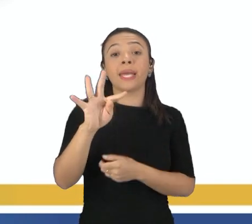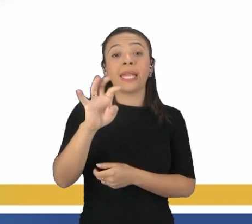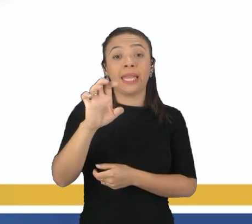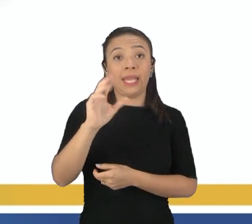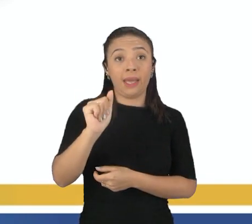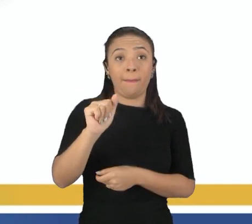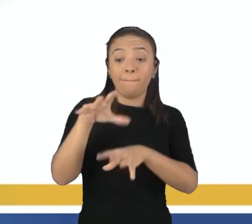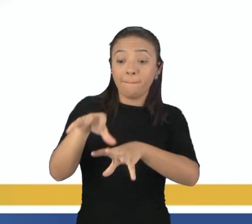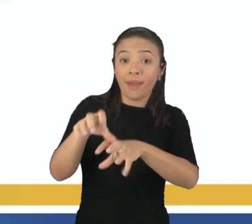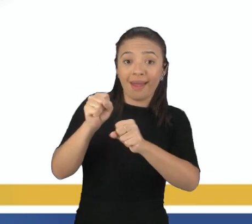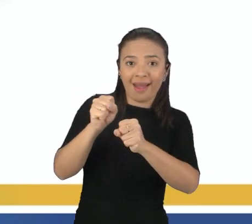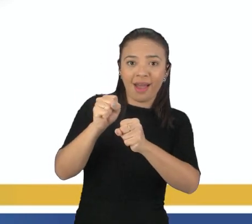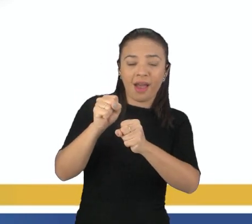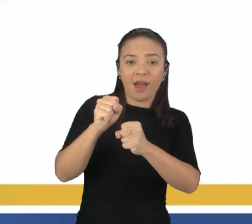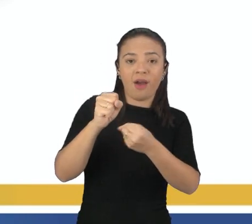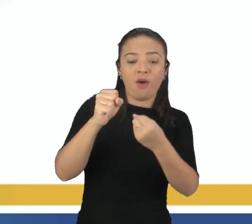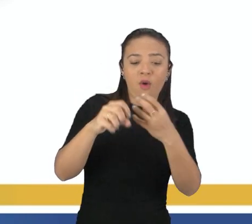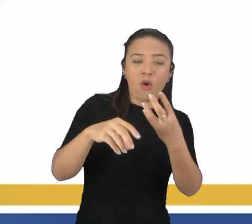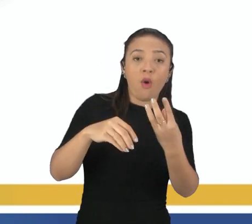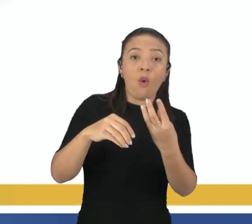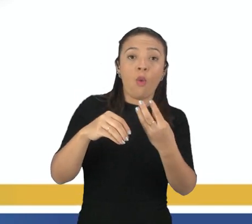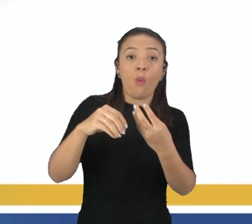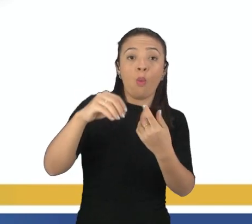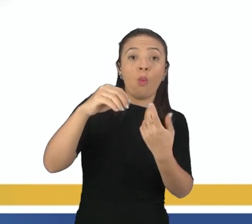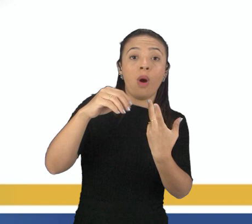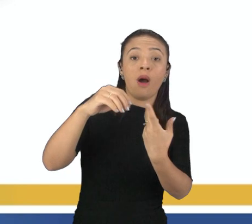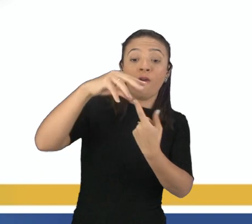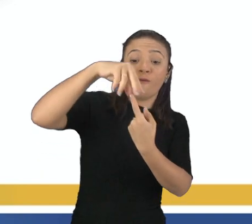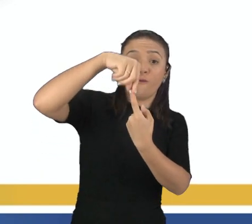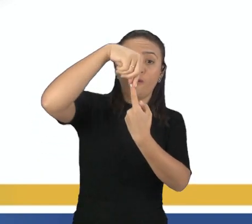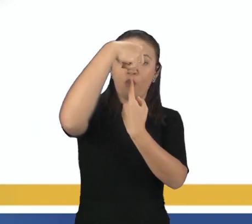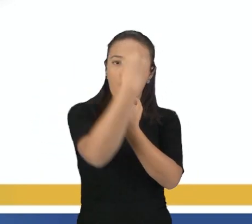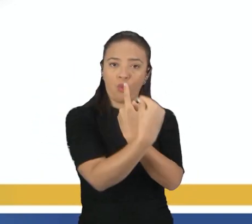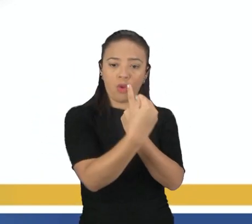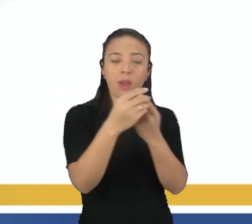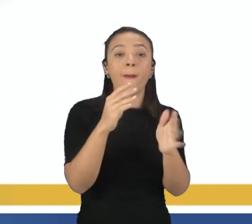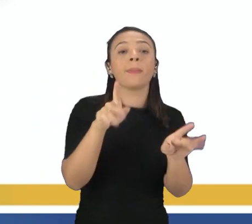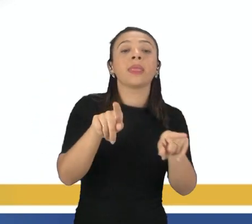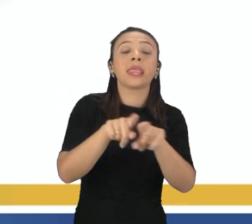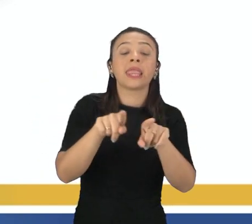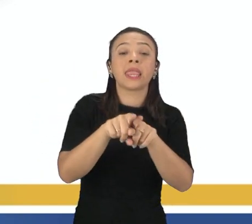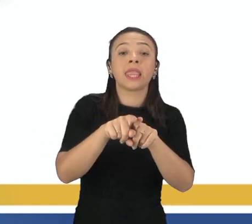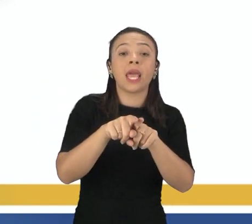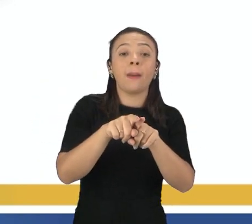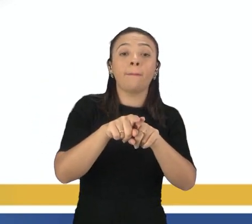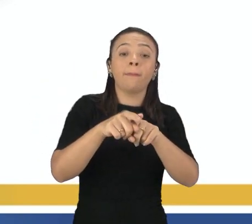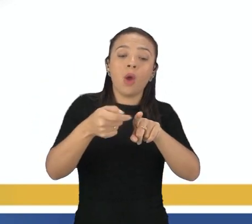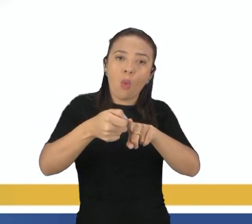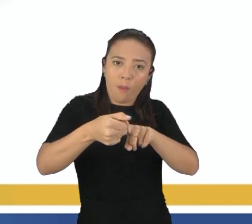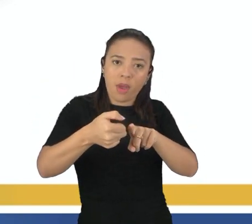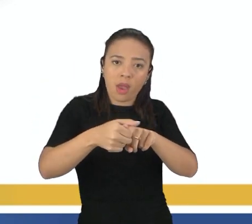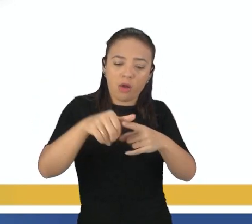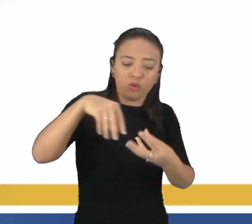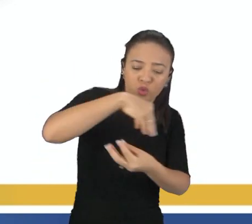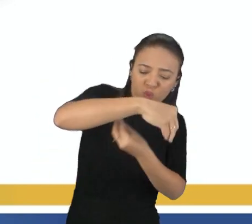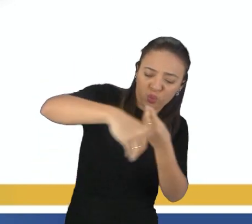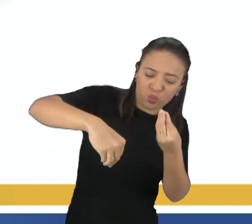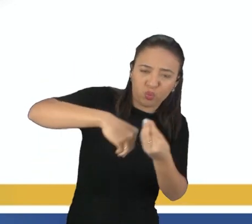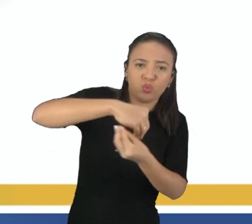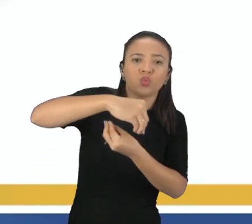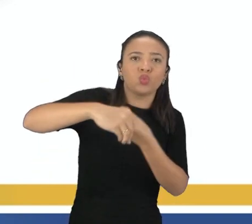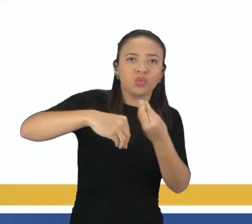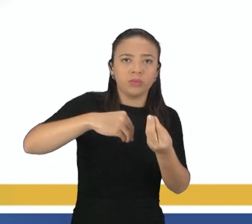de pedras que eram amarradas numa espiga de milho. Brincavam de jogar essa trouxa de um lado para o